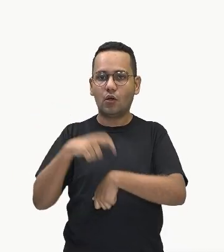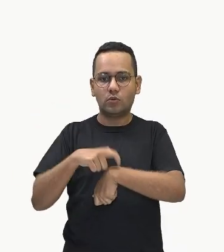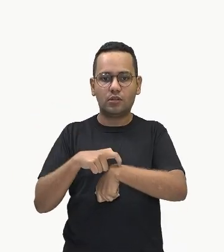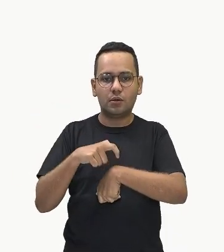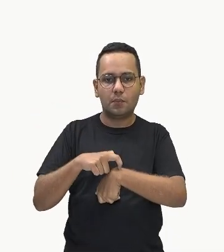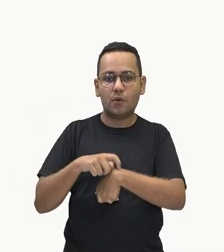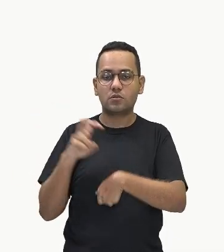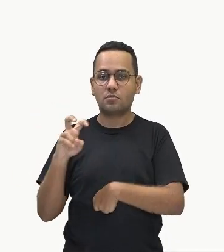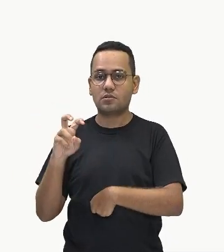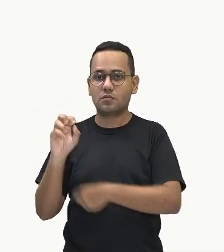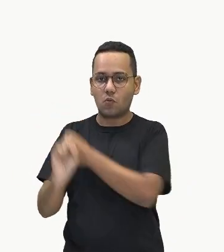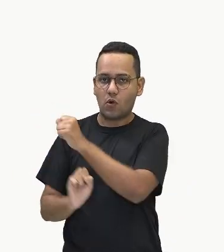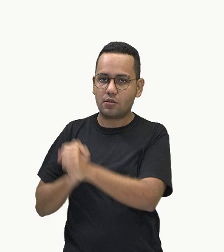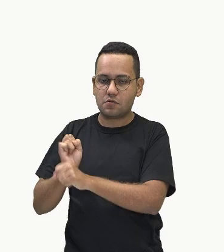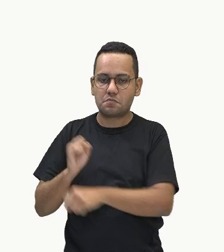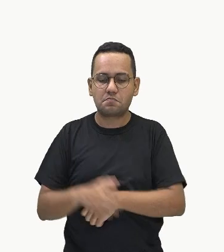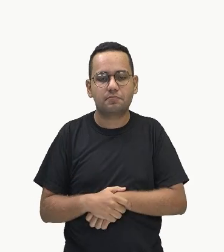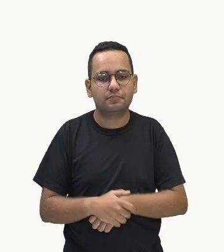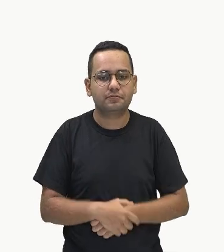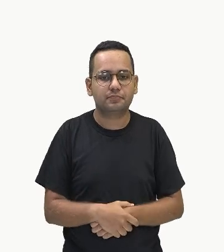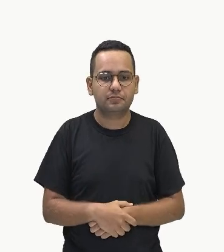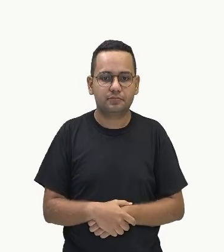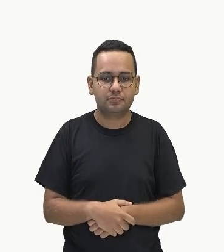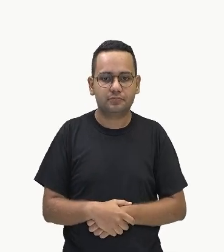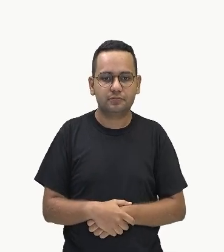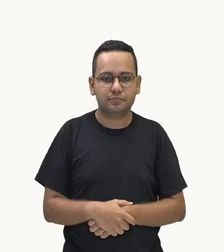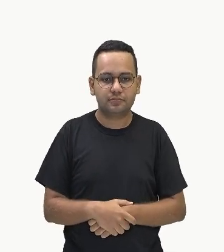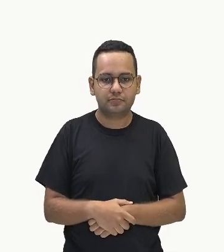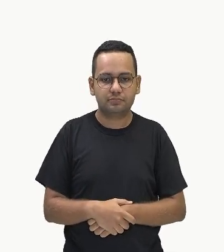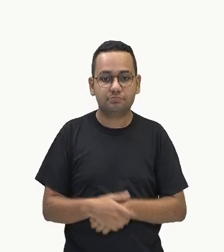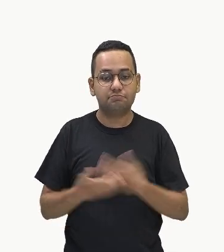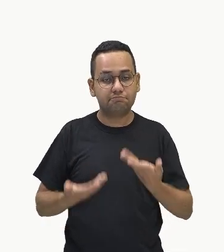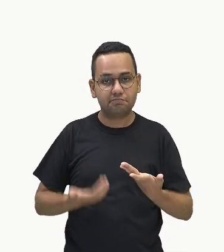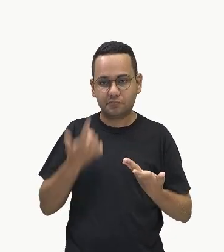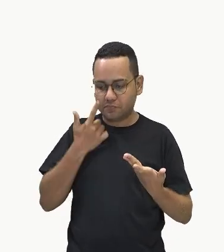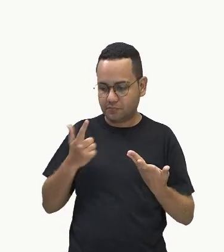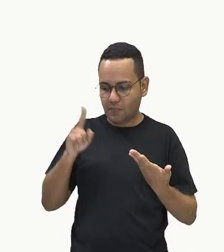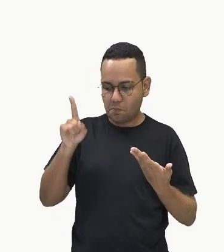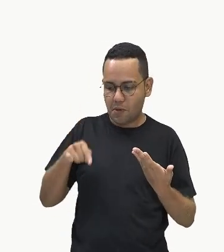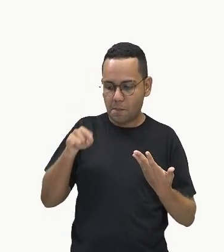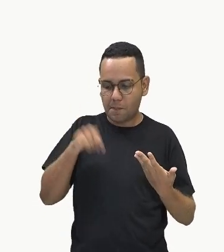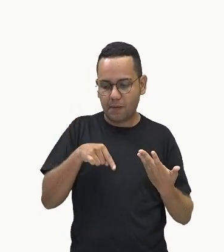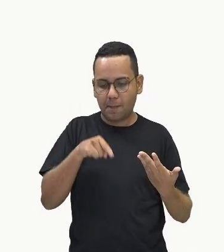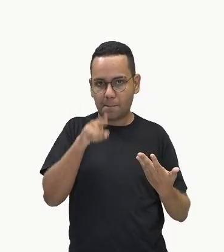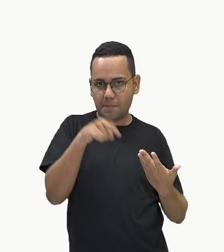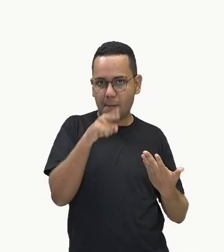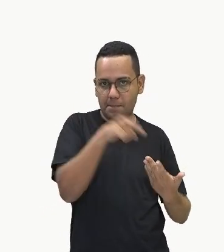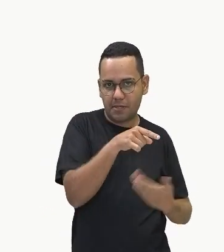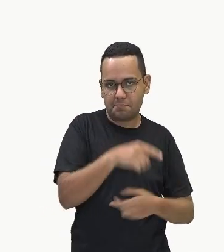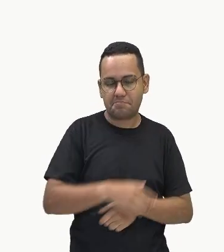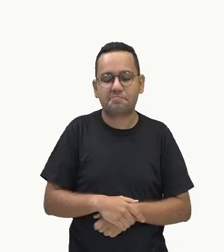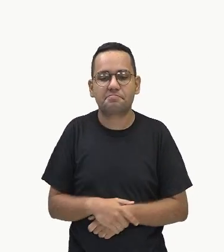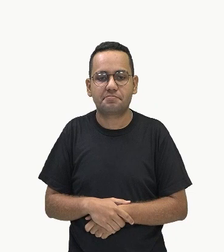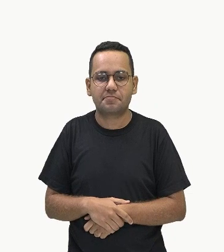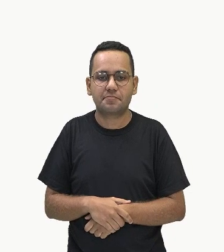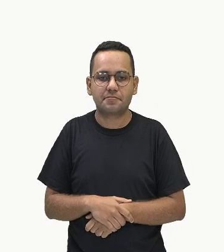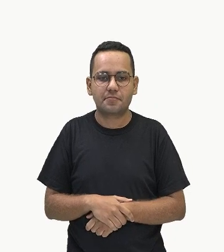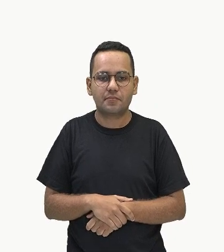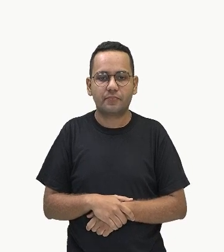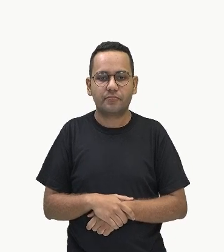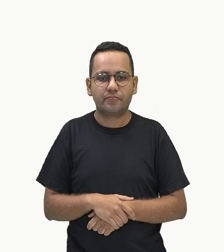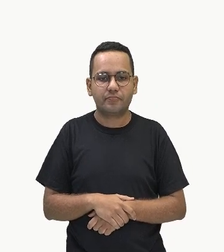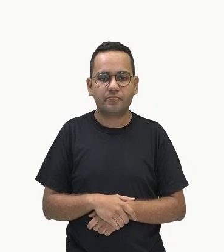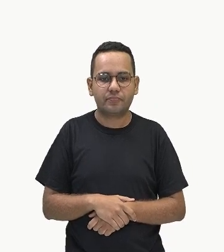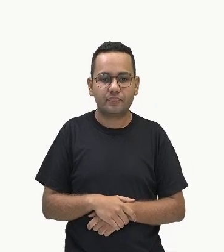anos. Olha aí, 2 zeros em cima, 2 zeros embaixo. E aí a gente fica com o